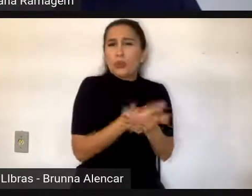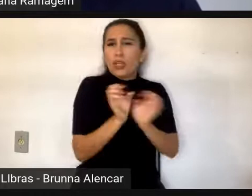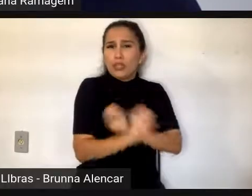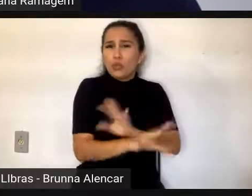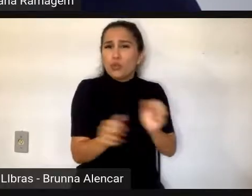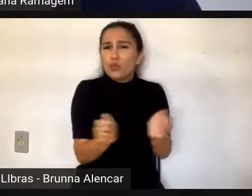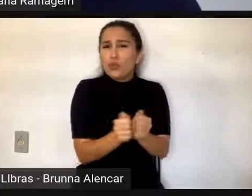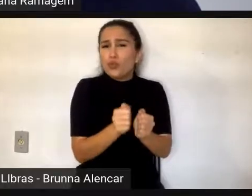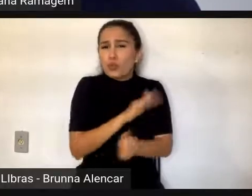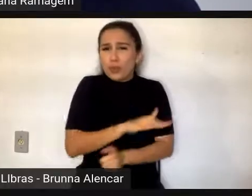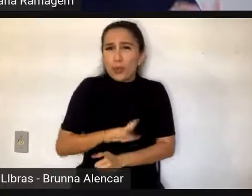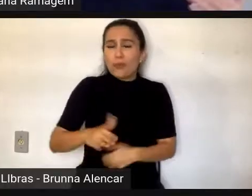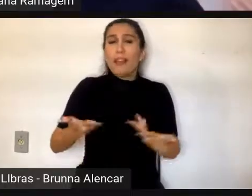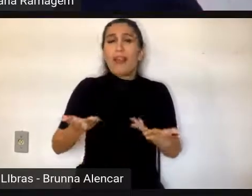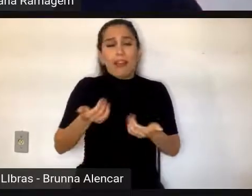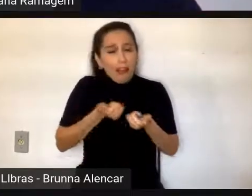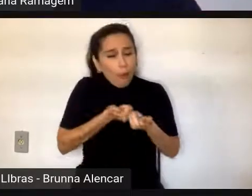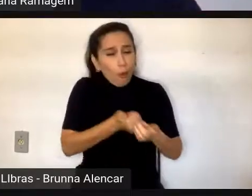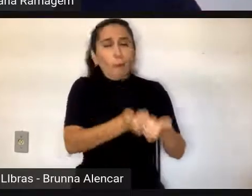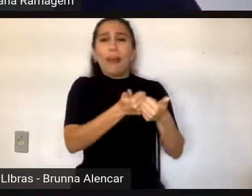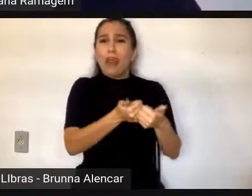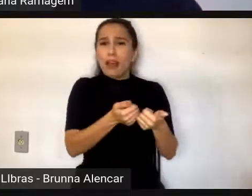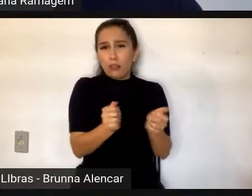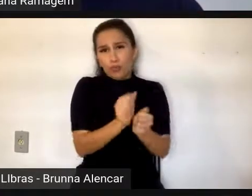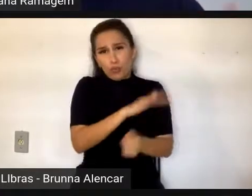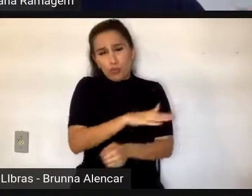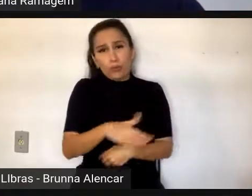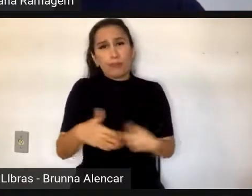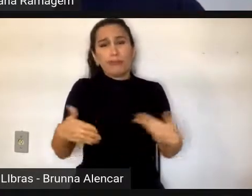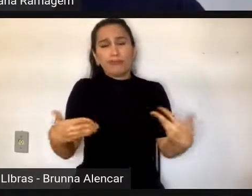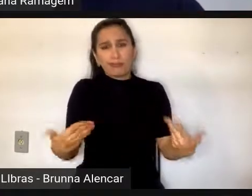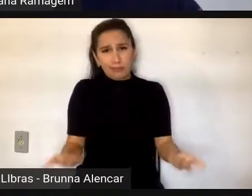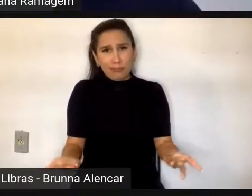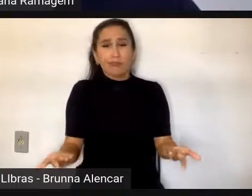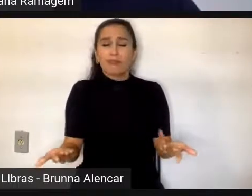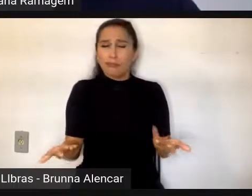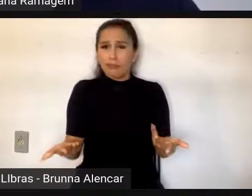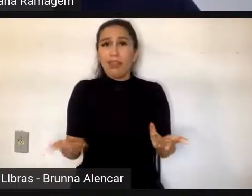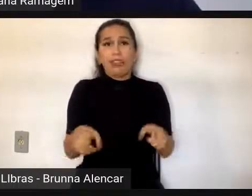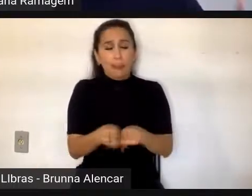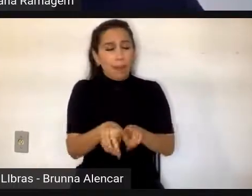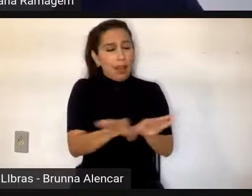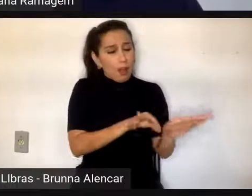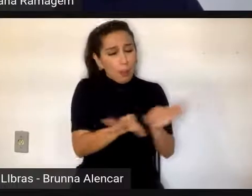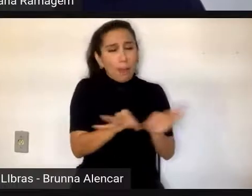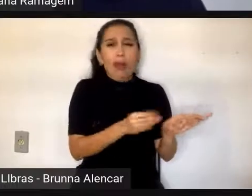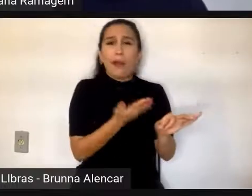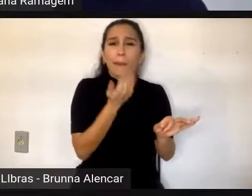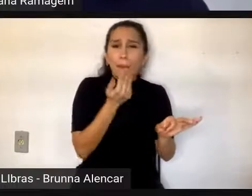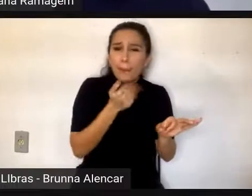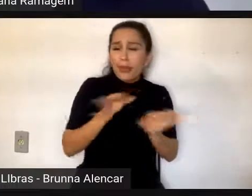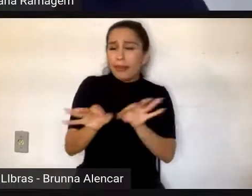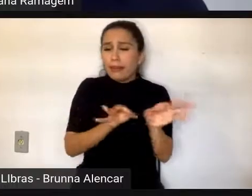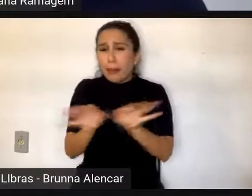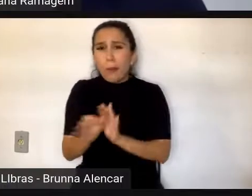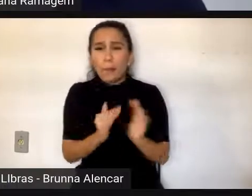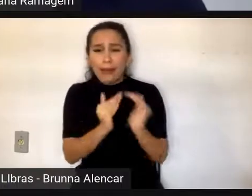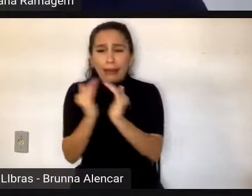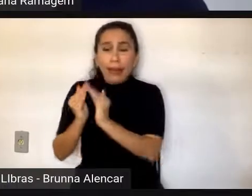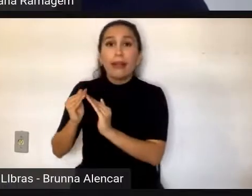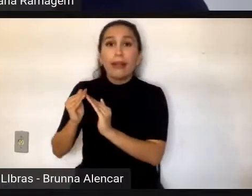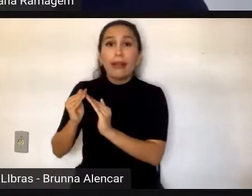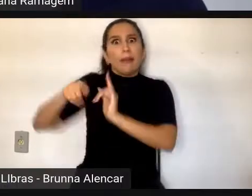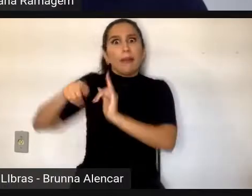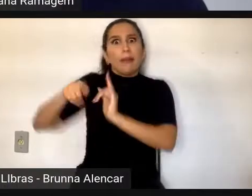né, e tem que acompanhar os seus filhos, de providenciar alimentação, cuidar de casa e ainda trabalhar,